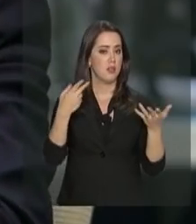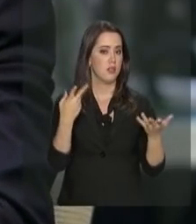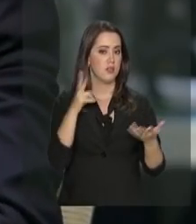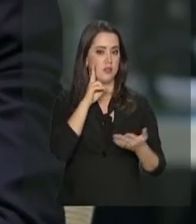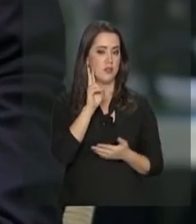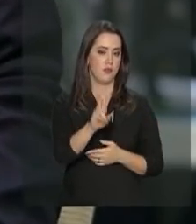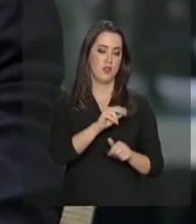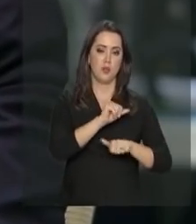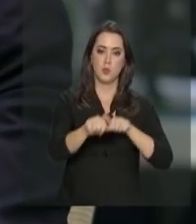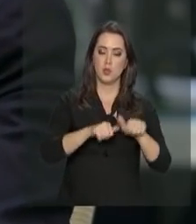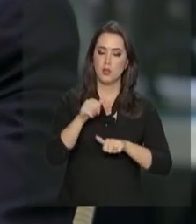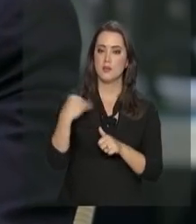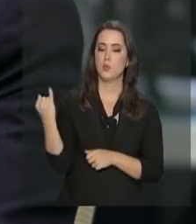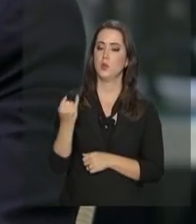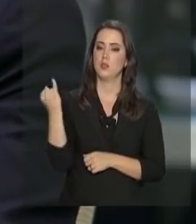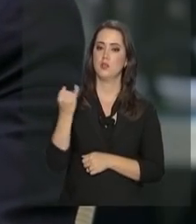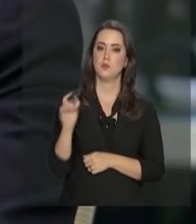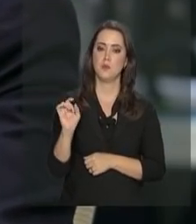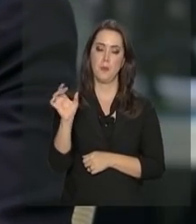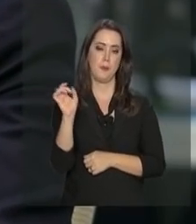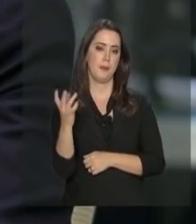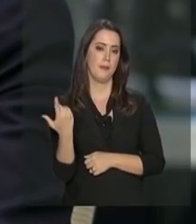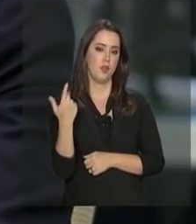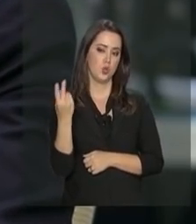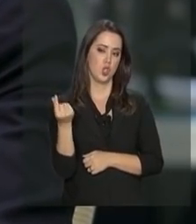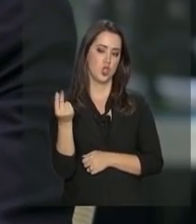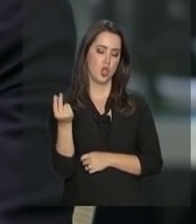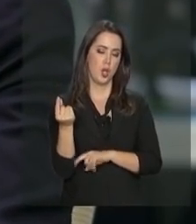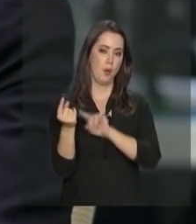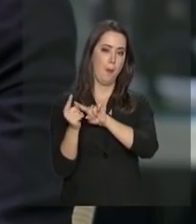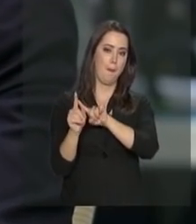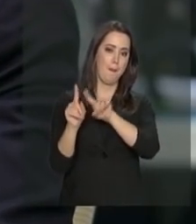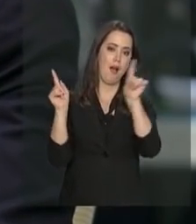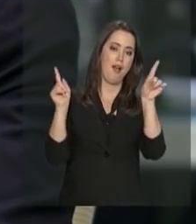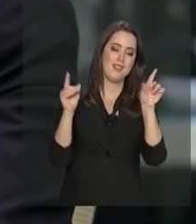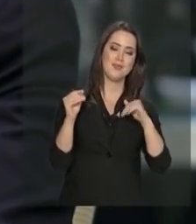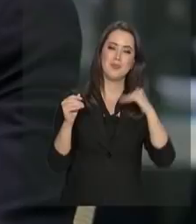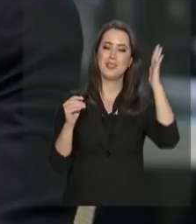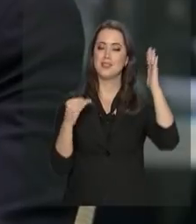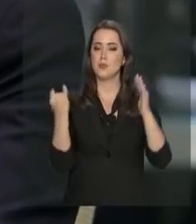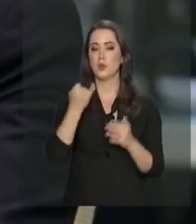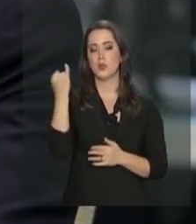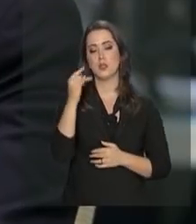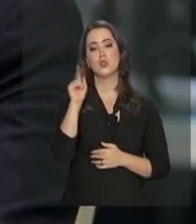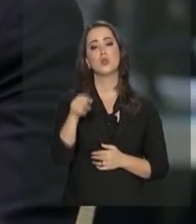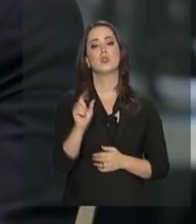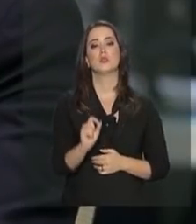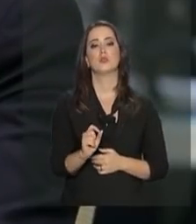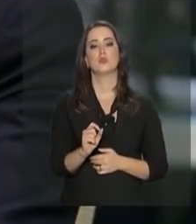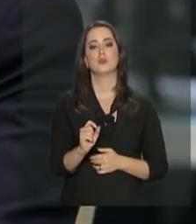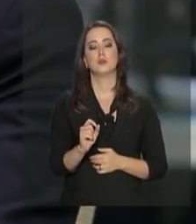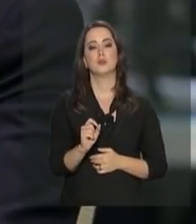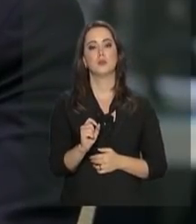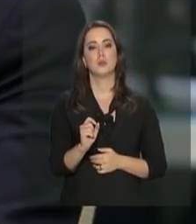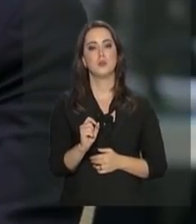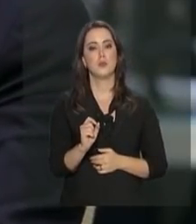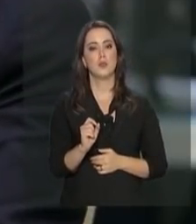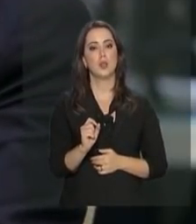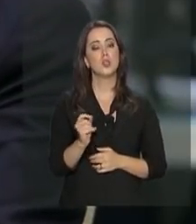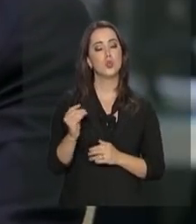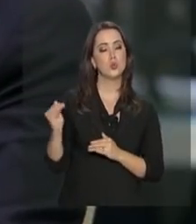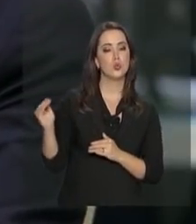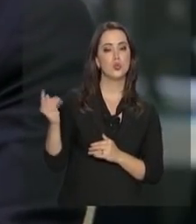foi uma mudança não só do ponto de vista financeiro mas sobretudo do ponto de vista é de